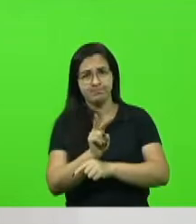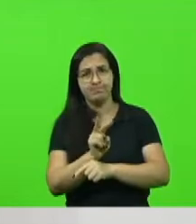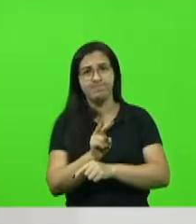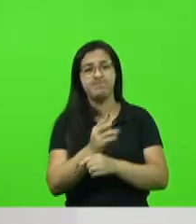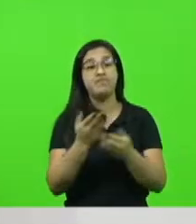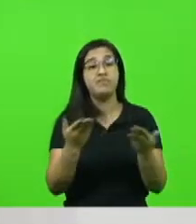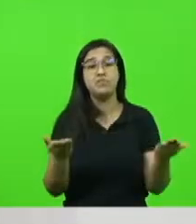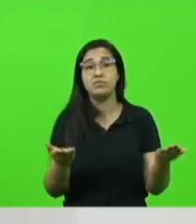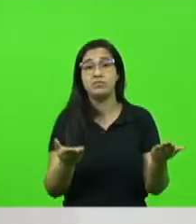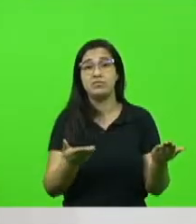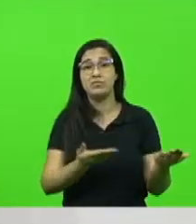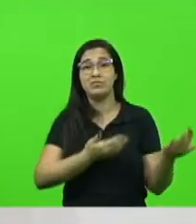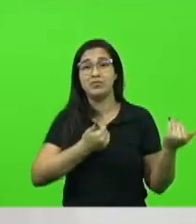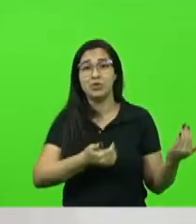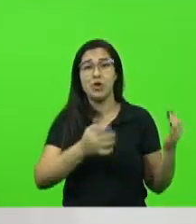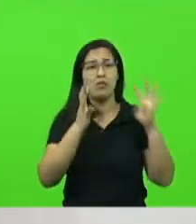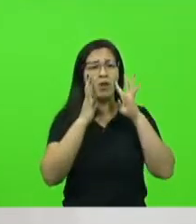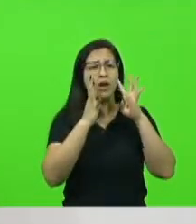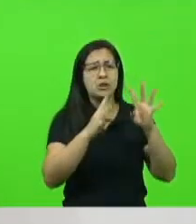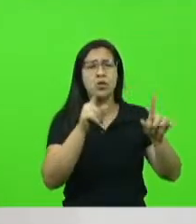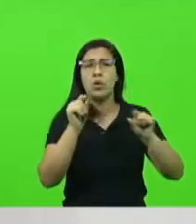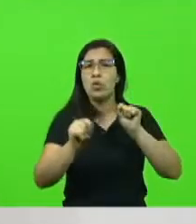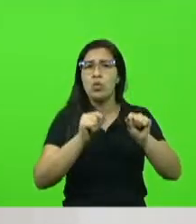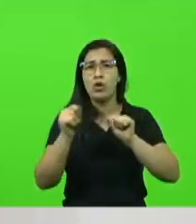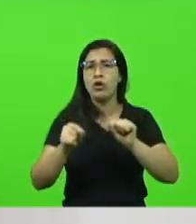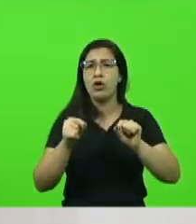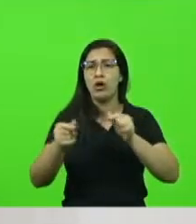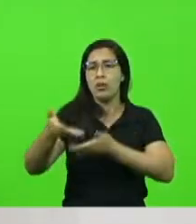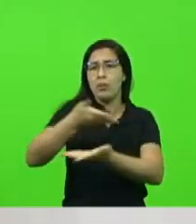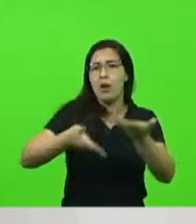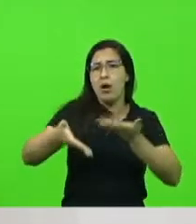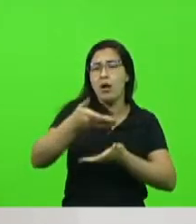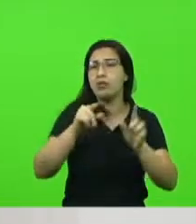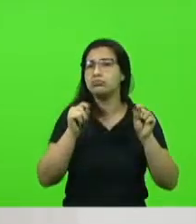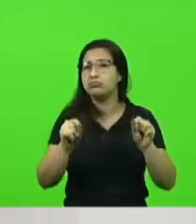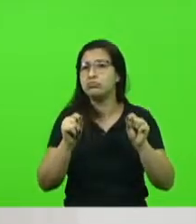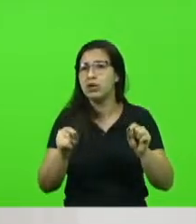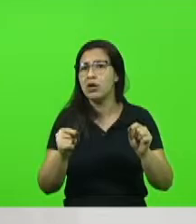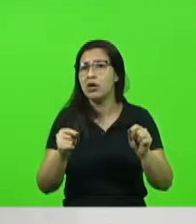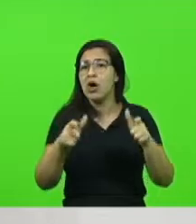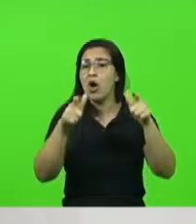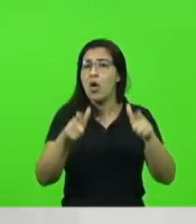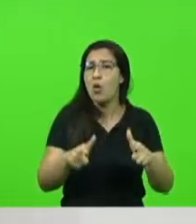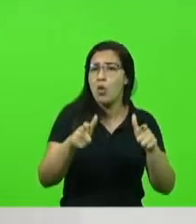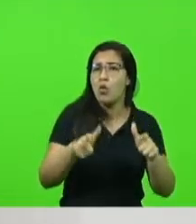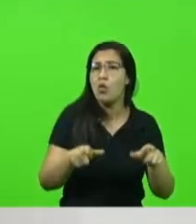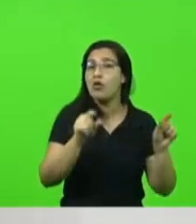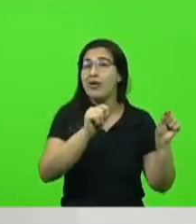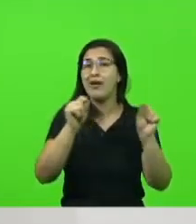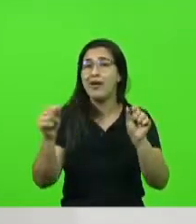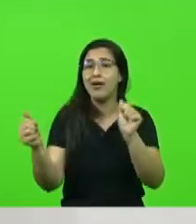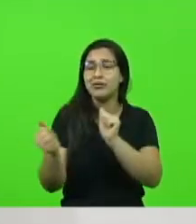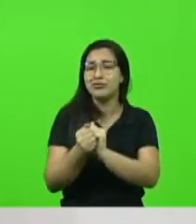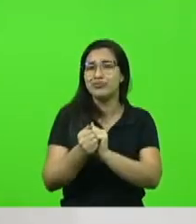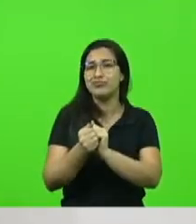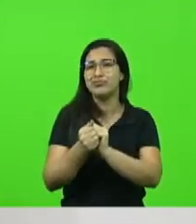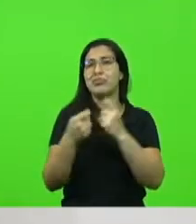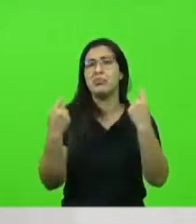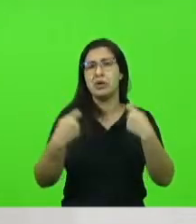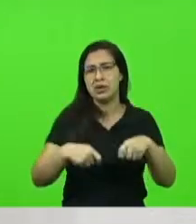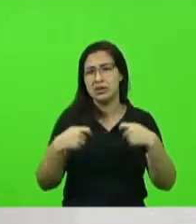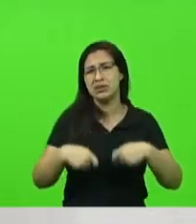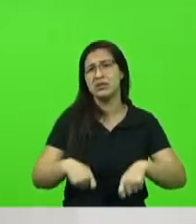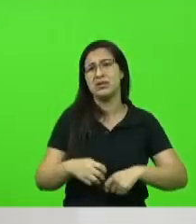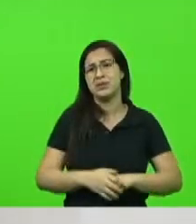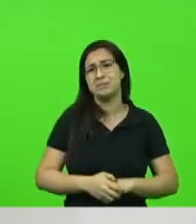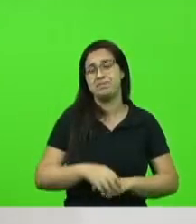estão assistindo, o que estão compartilhando, com quem estão. E olha a rede social. Se for uma